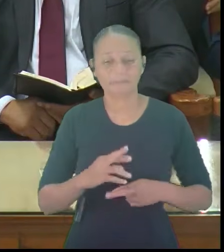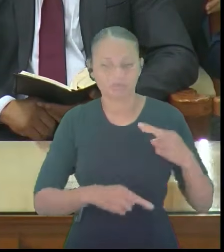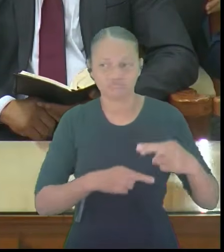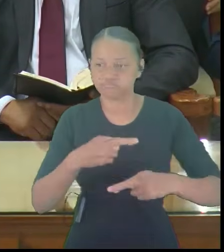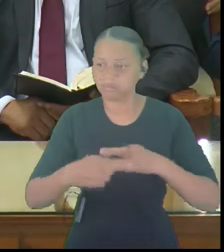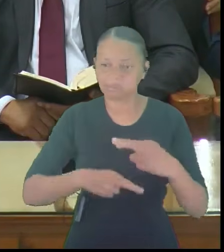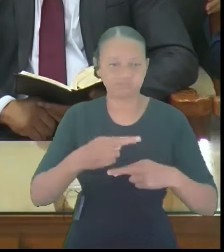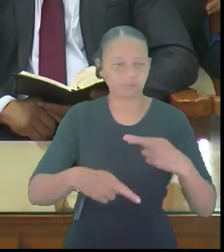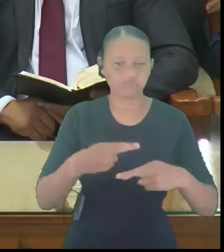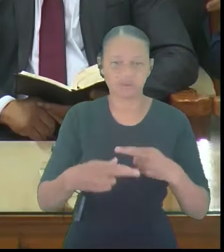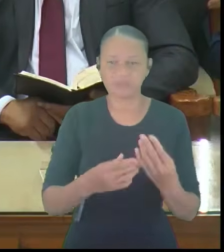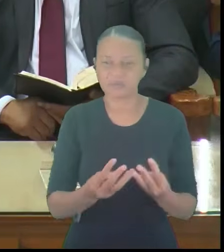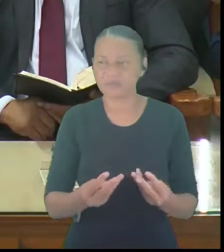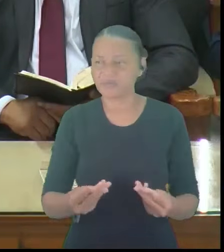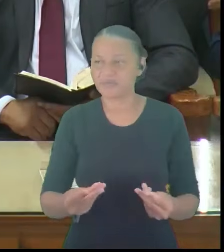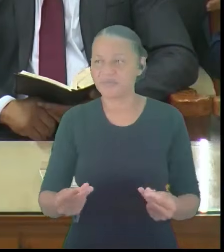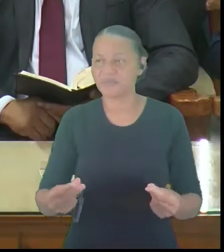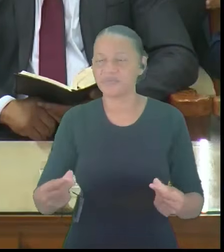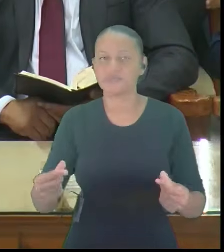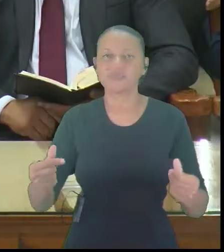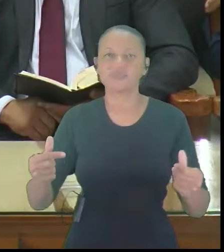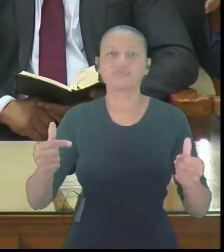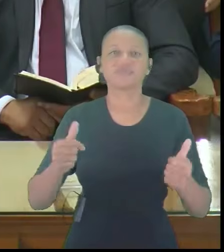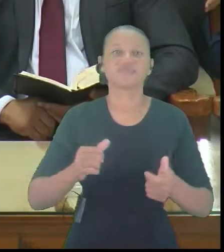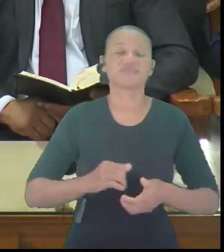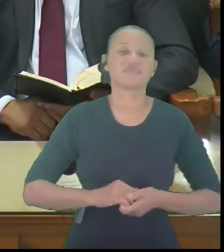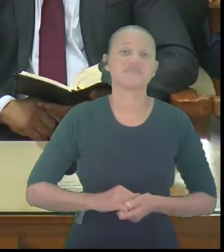restaurando tudo. Aleluia.